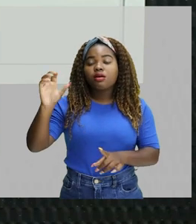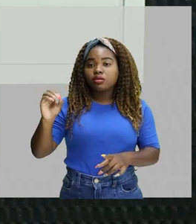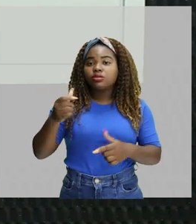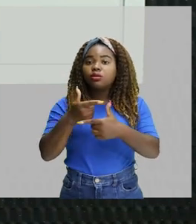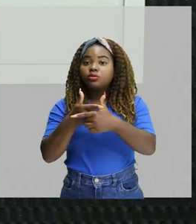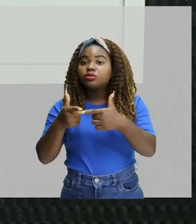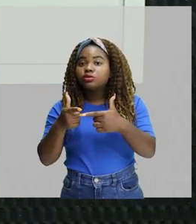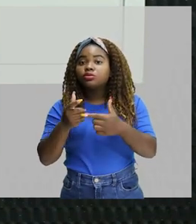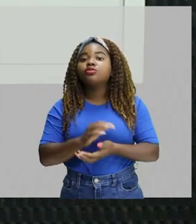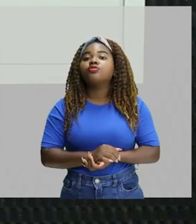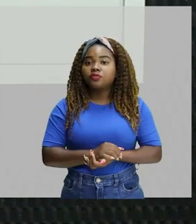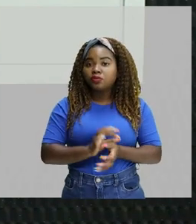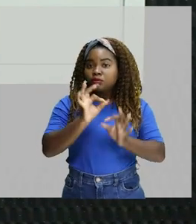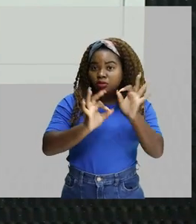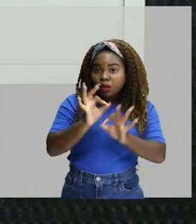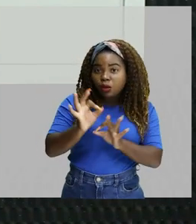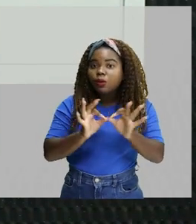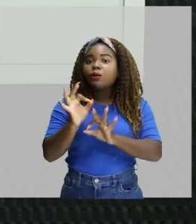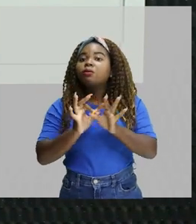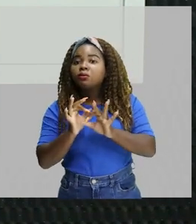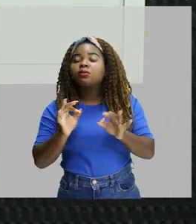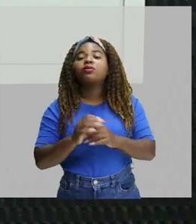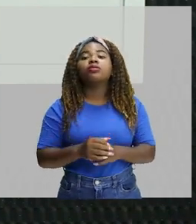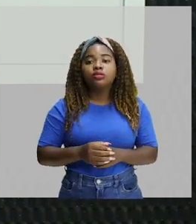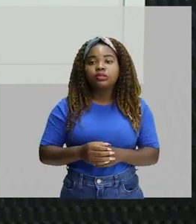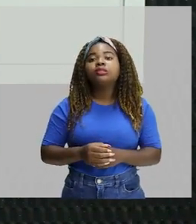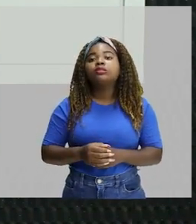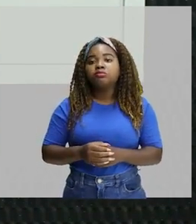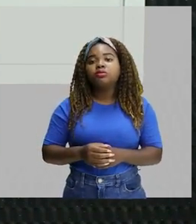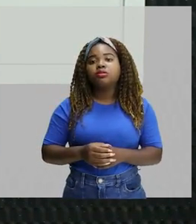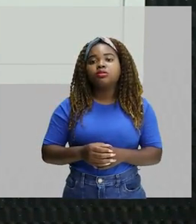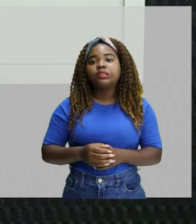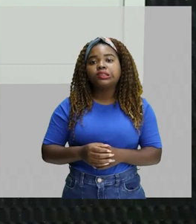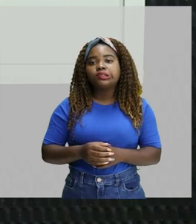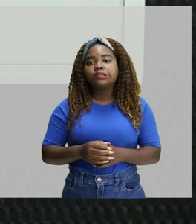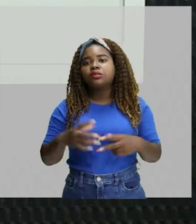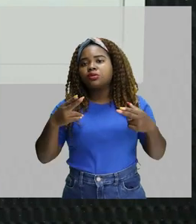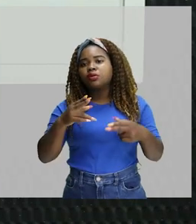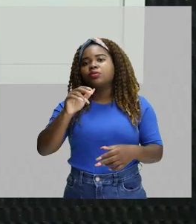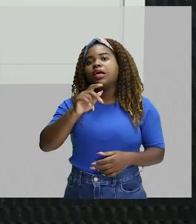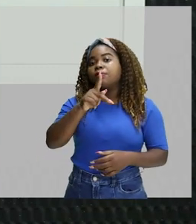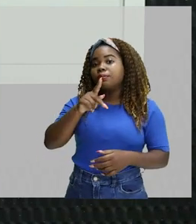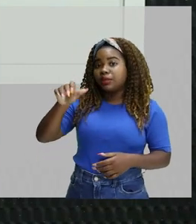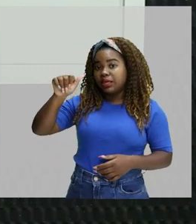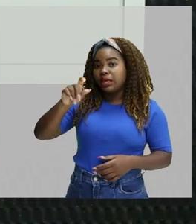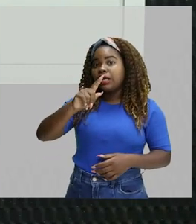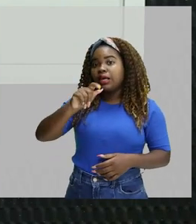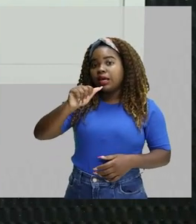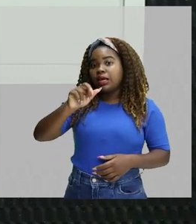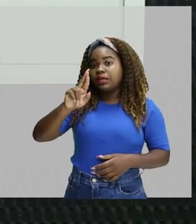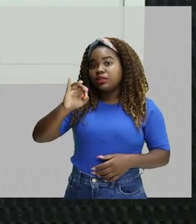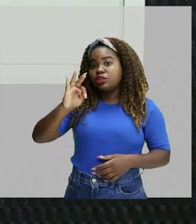dividido você arra uma conta como se fosse uma divisão de números né lá da aritmética né que vocês estudaram lá no ensino